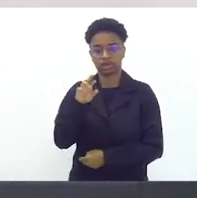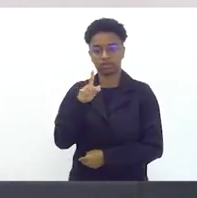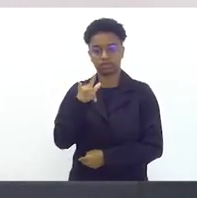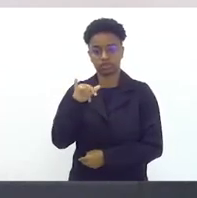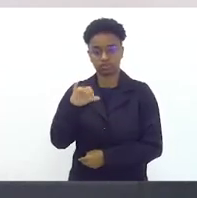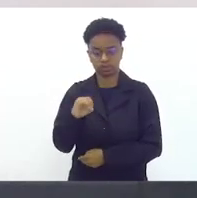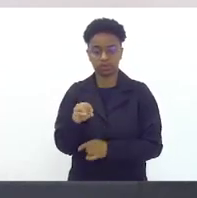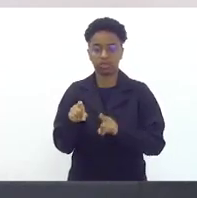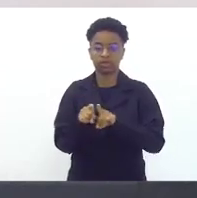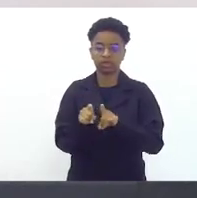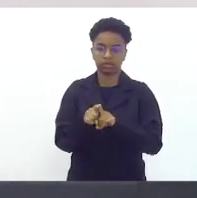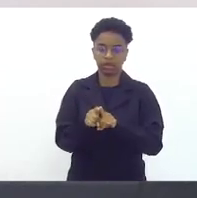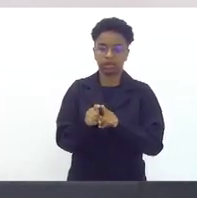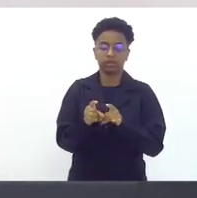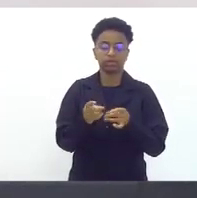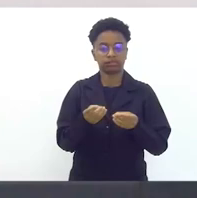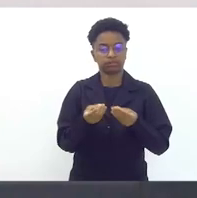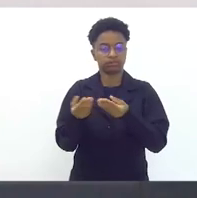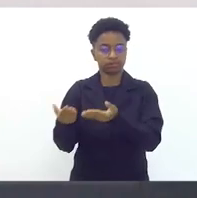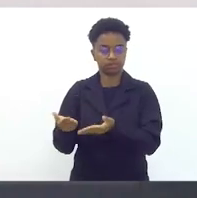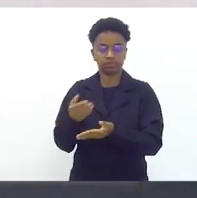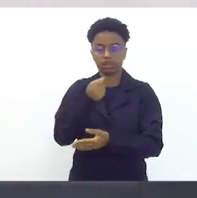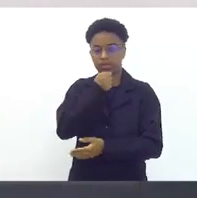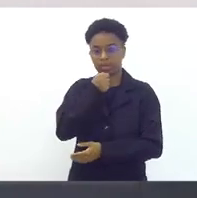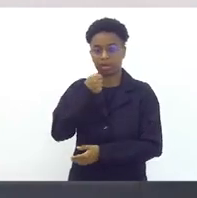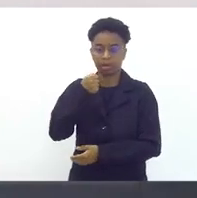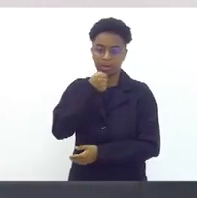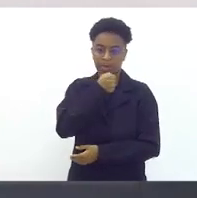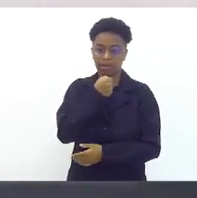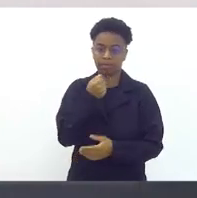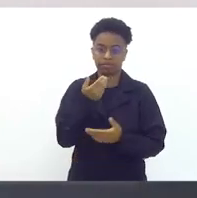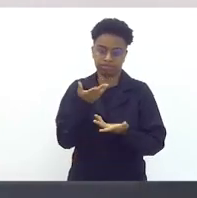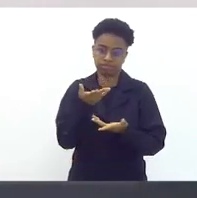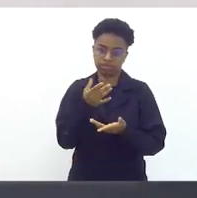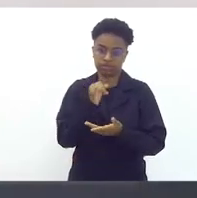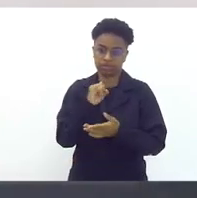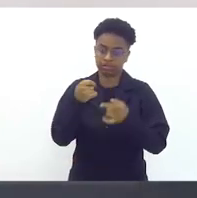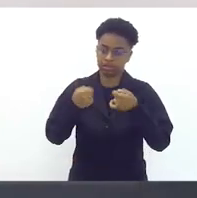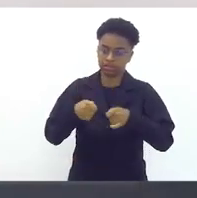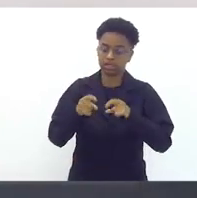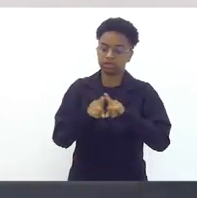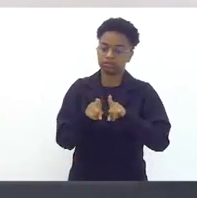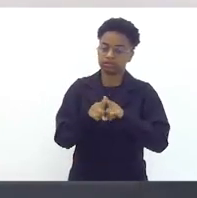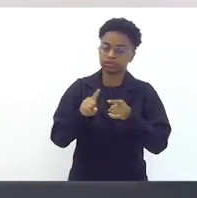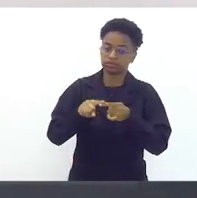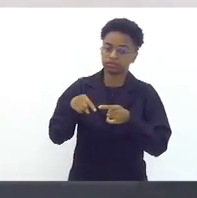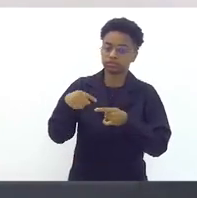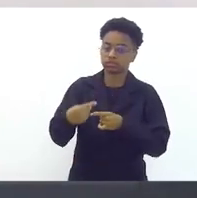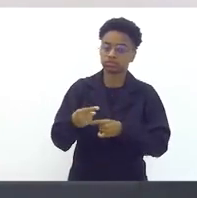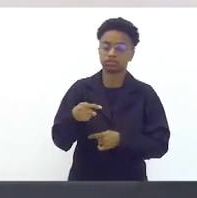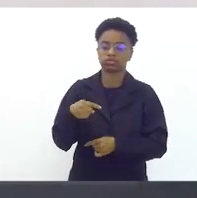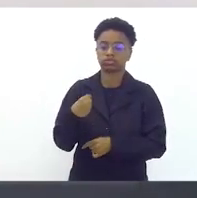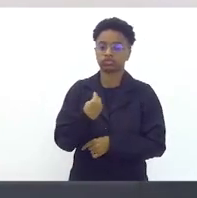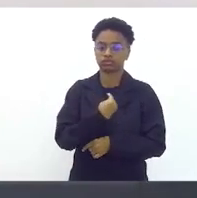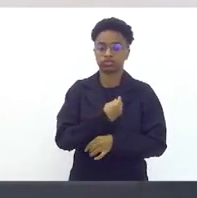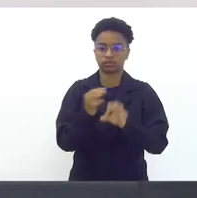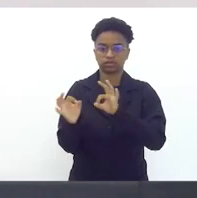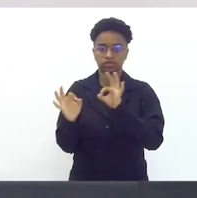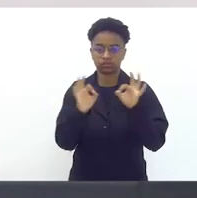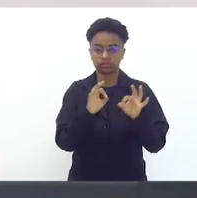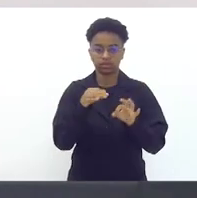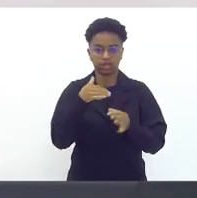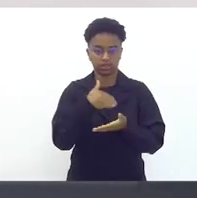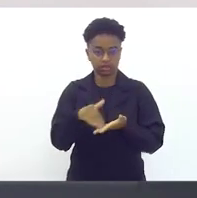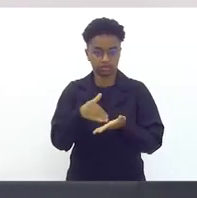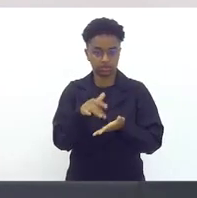a figura do André para fazer as ponderações necessárias, e depois ouviremos a Secretaria de Saúde,